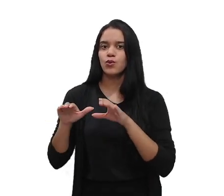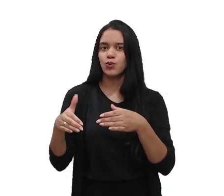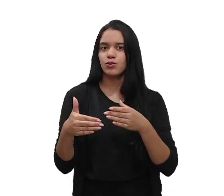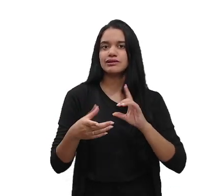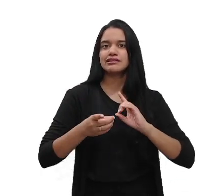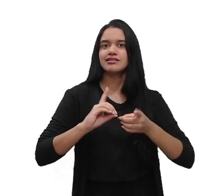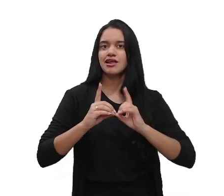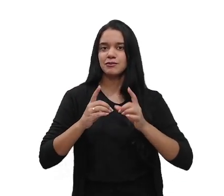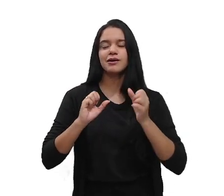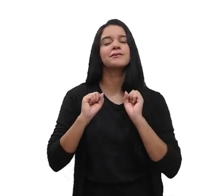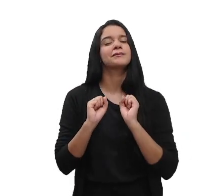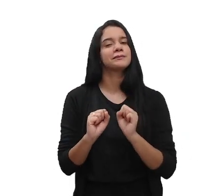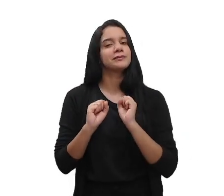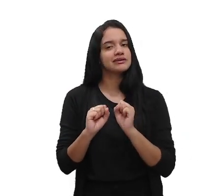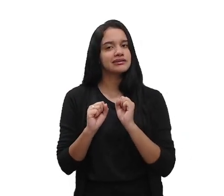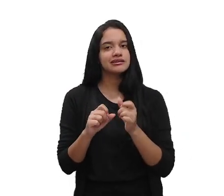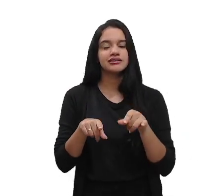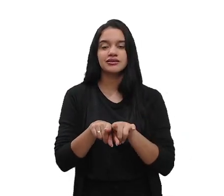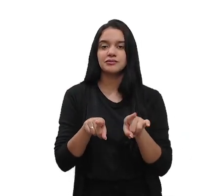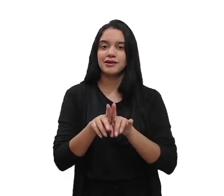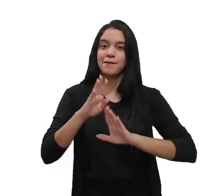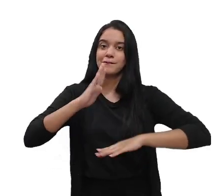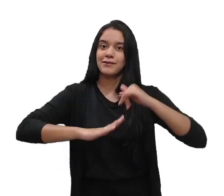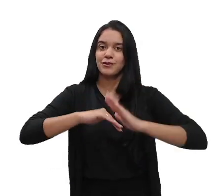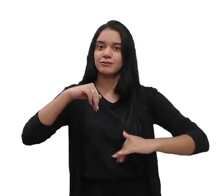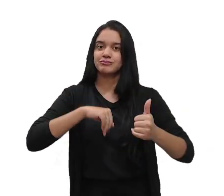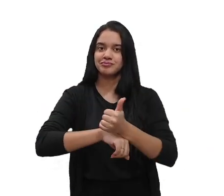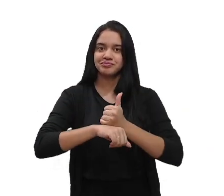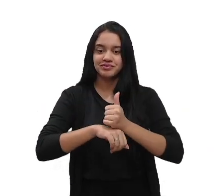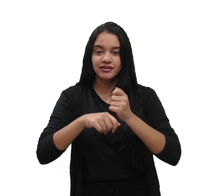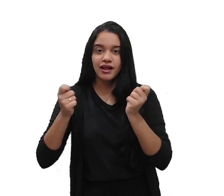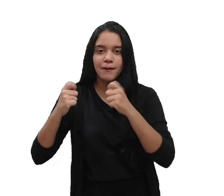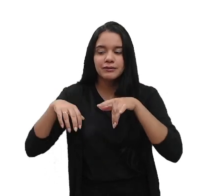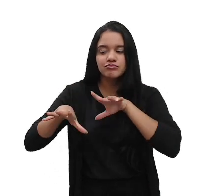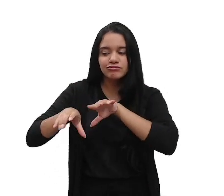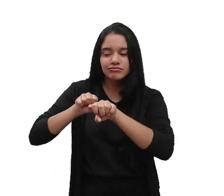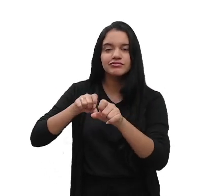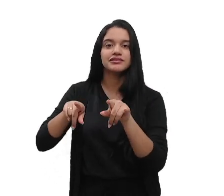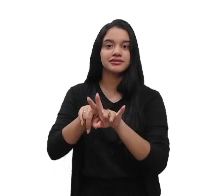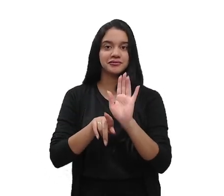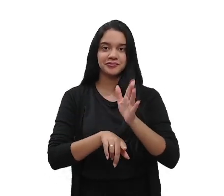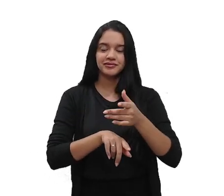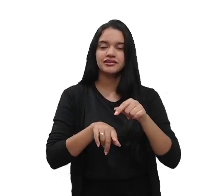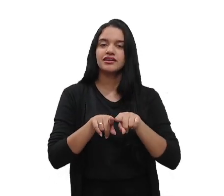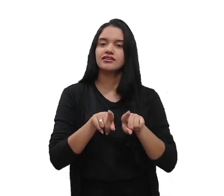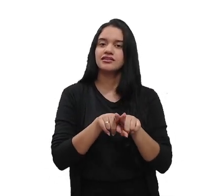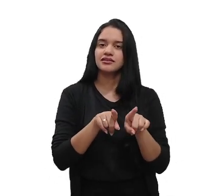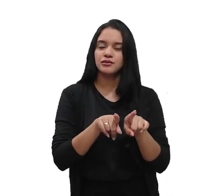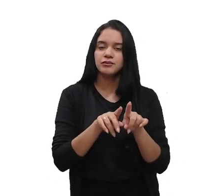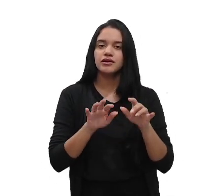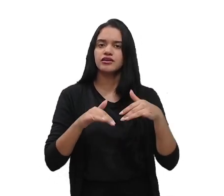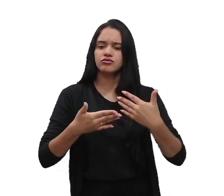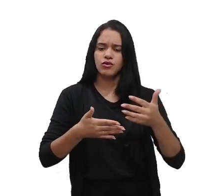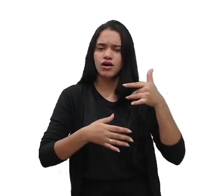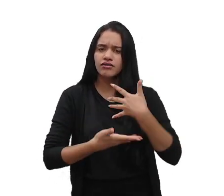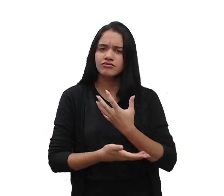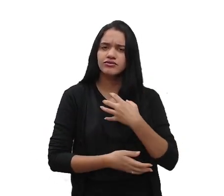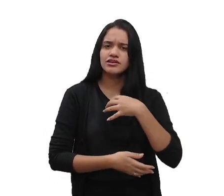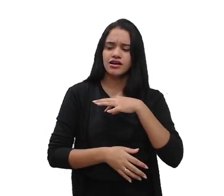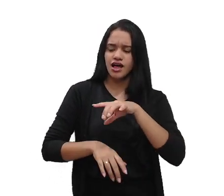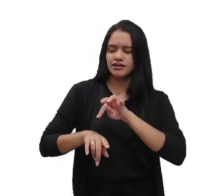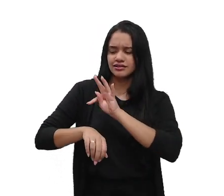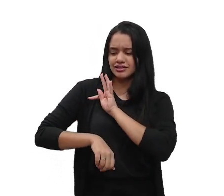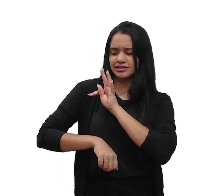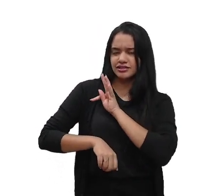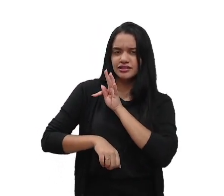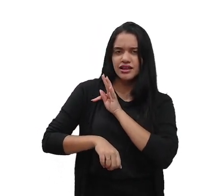conhecidas e que devem ser aplicadas por profissionais capacitados e qualificados para que não se aplique uma dinâmica ou uma técnica de